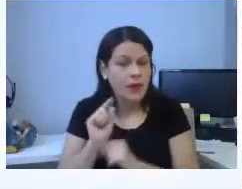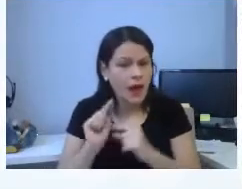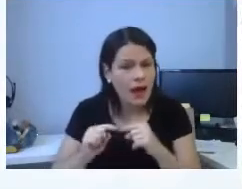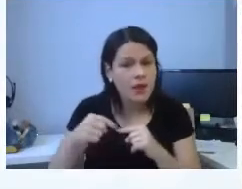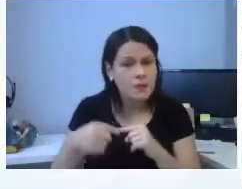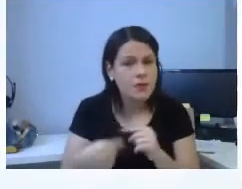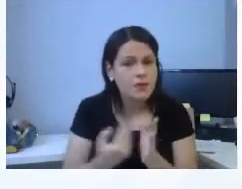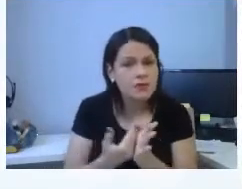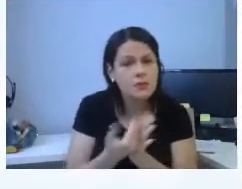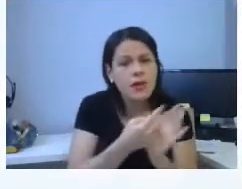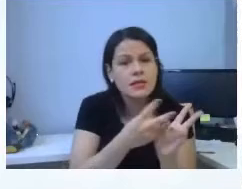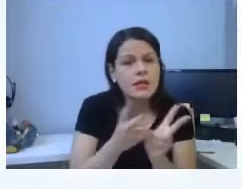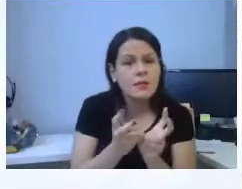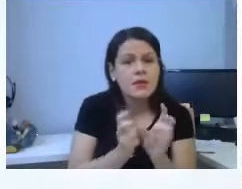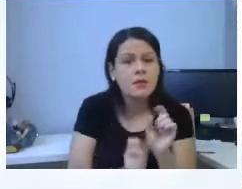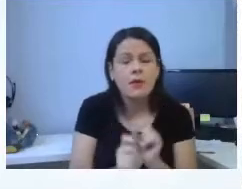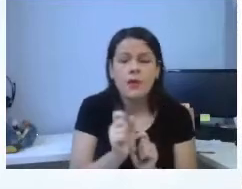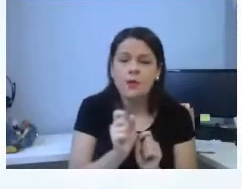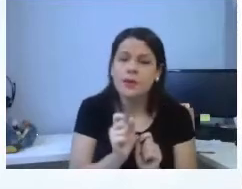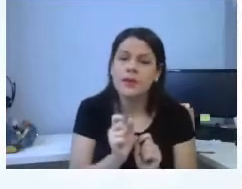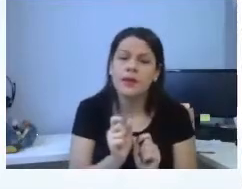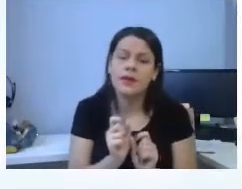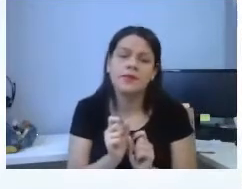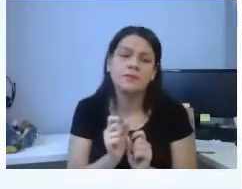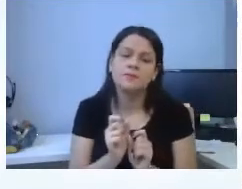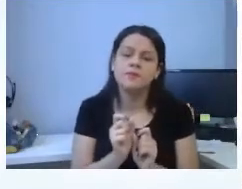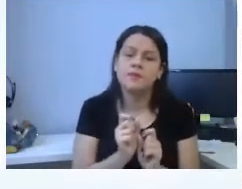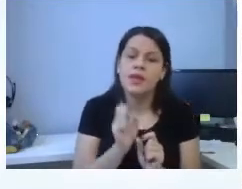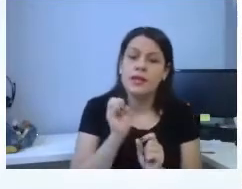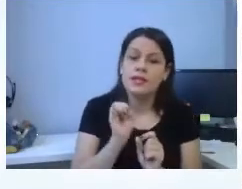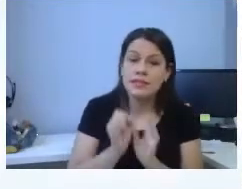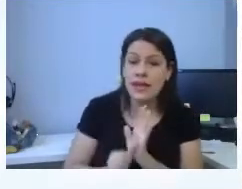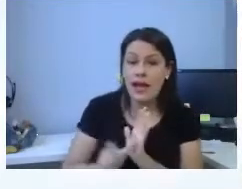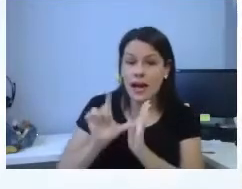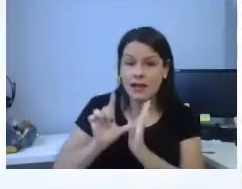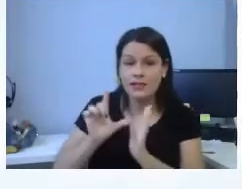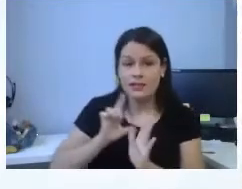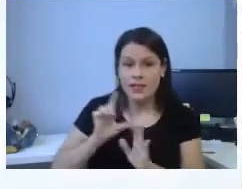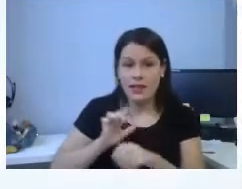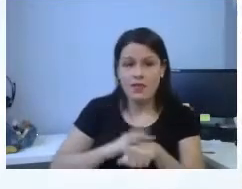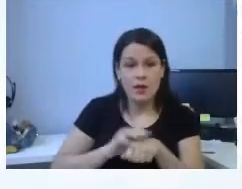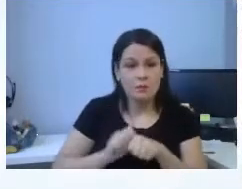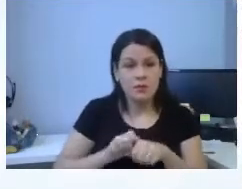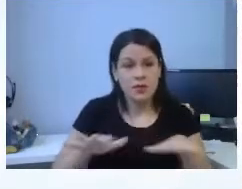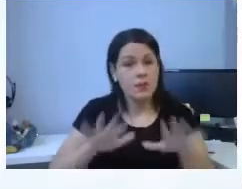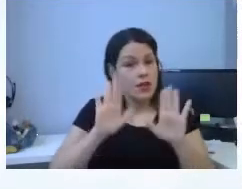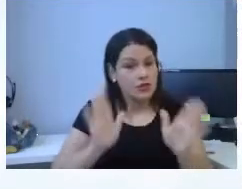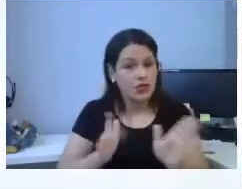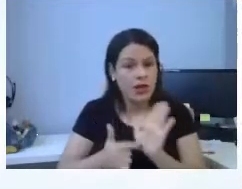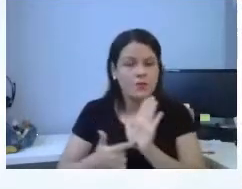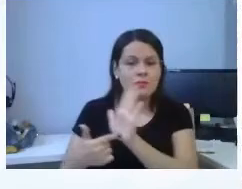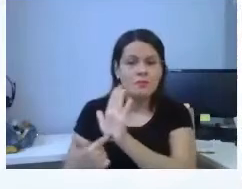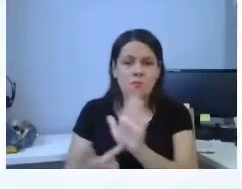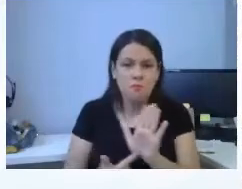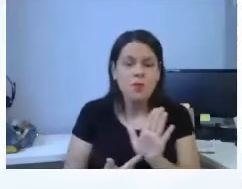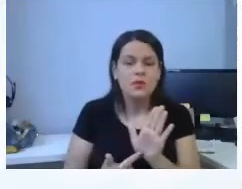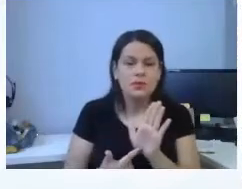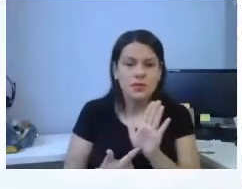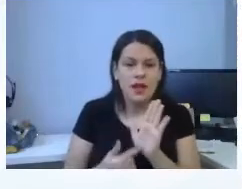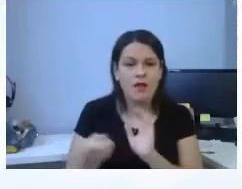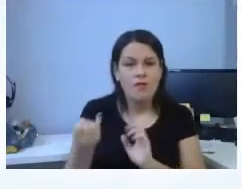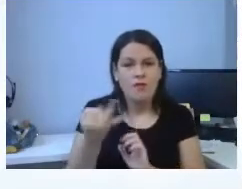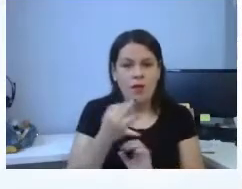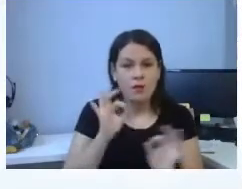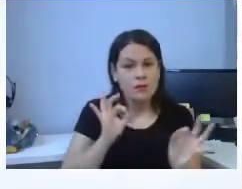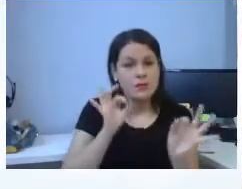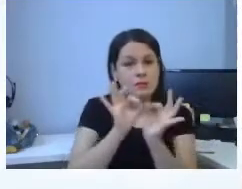ver, ele, mesmo antes da pandemia, ele apresenta esse teletrabalho, ele apresenta